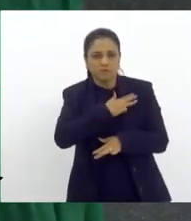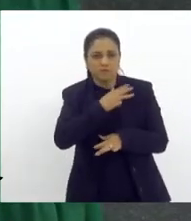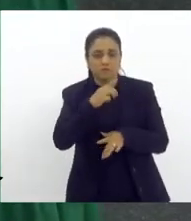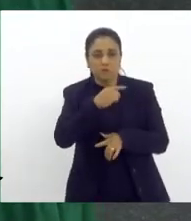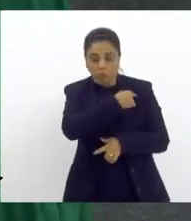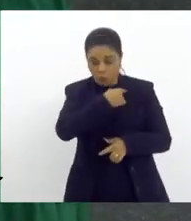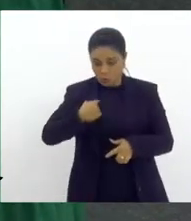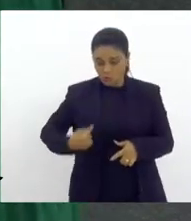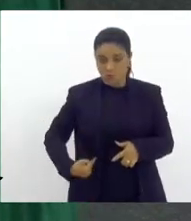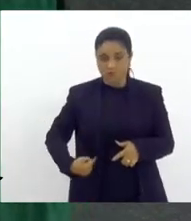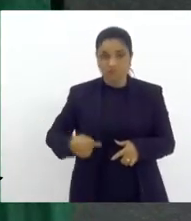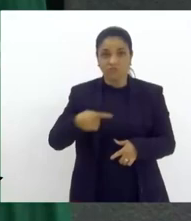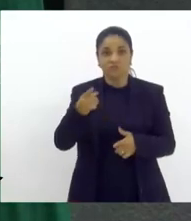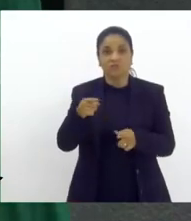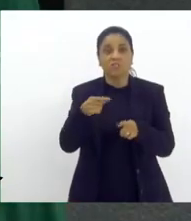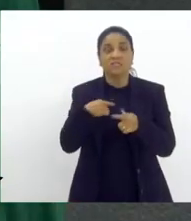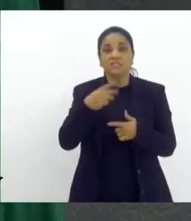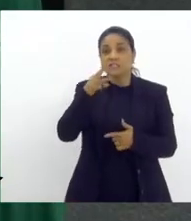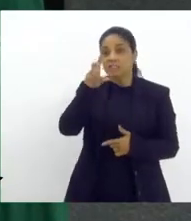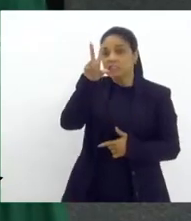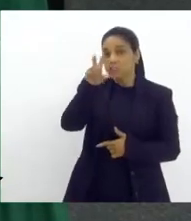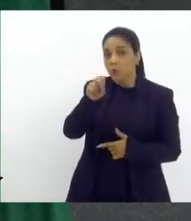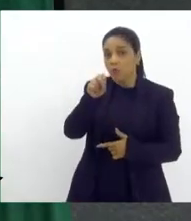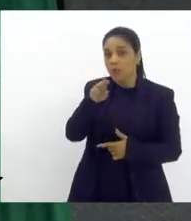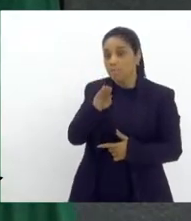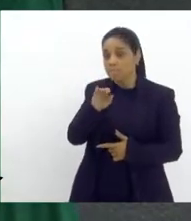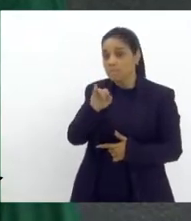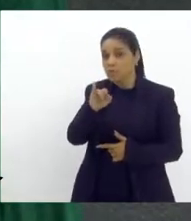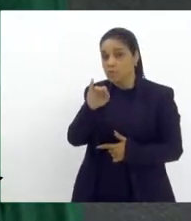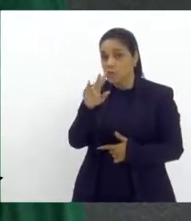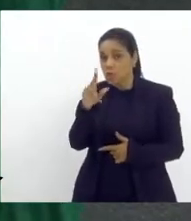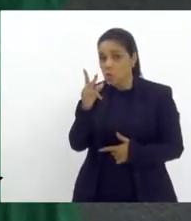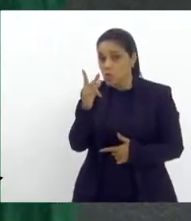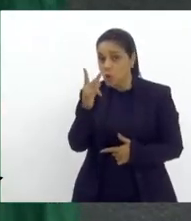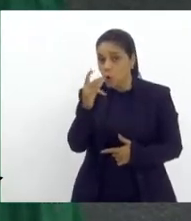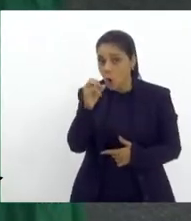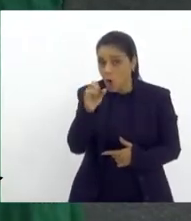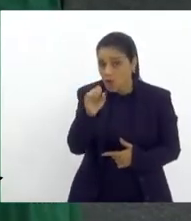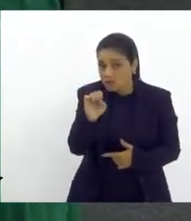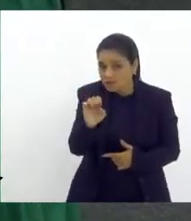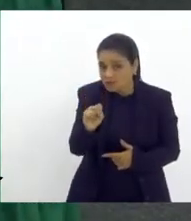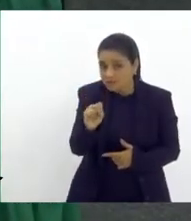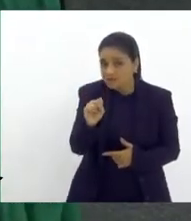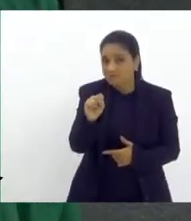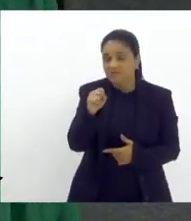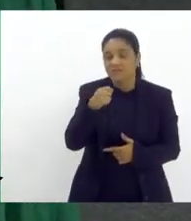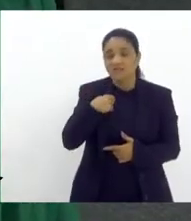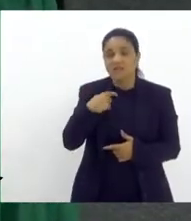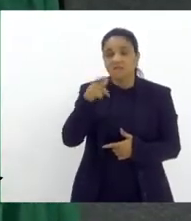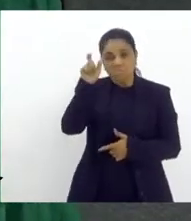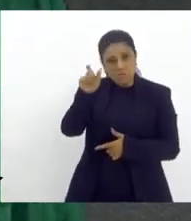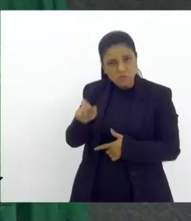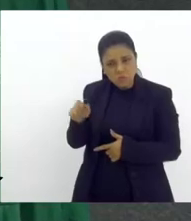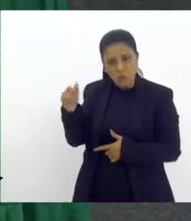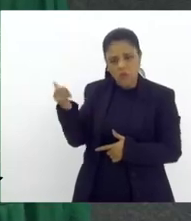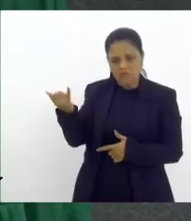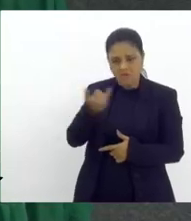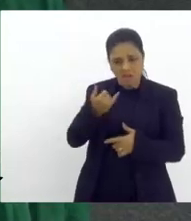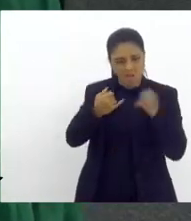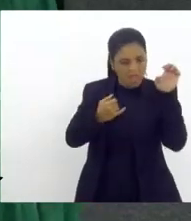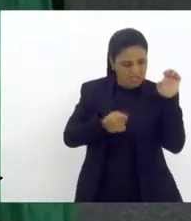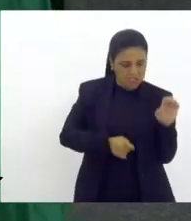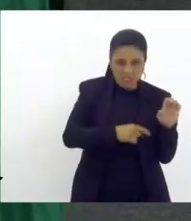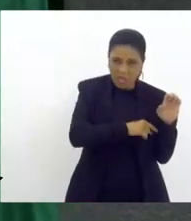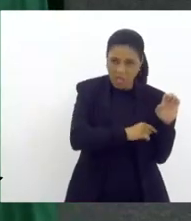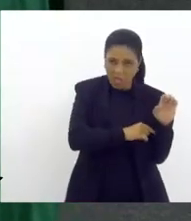para trazer 50 bilhões porque tem gente que diz que nós que somos da esquerda que a gente